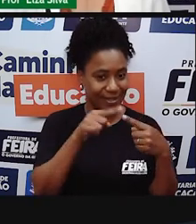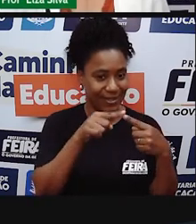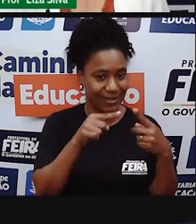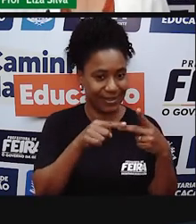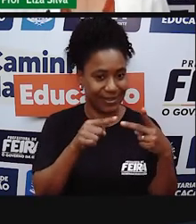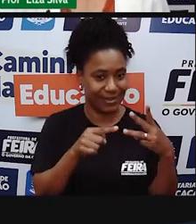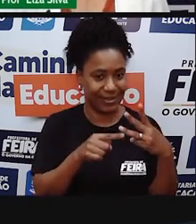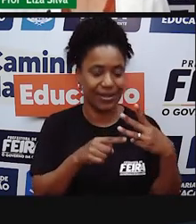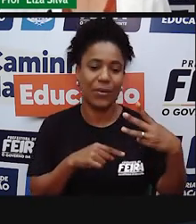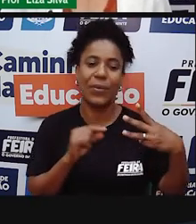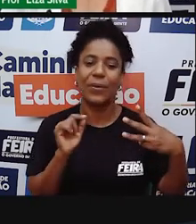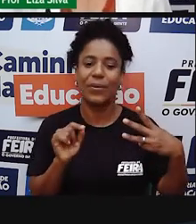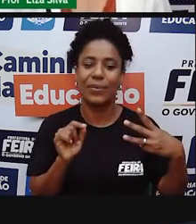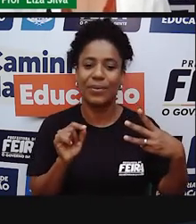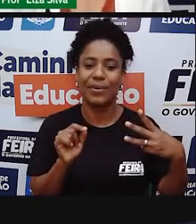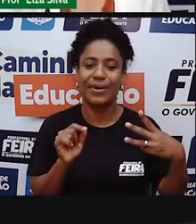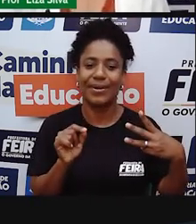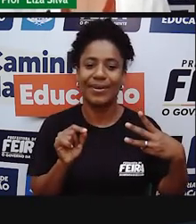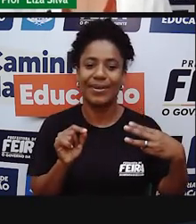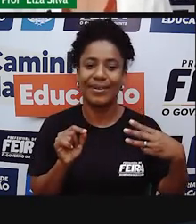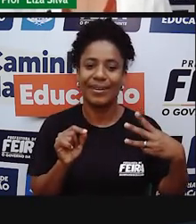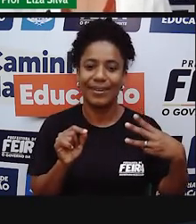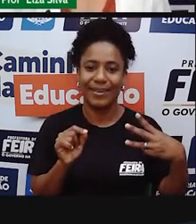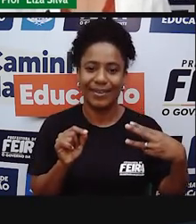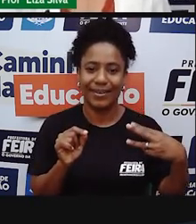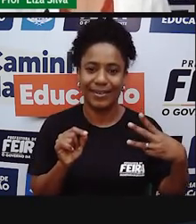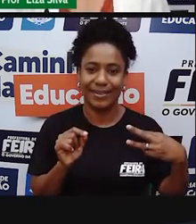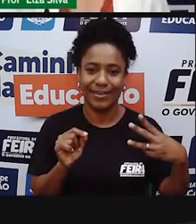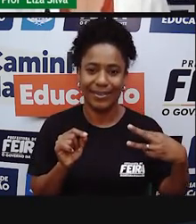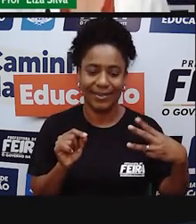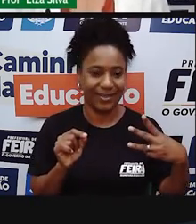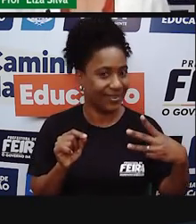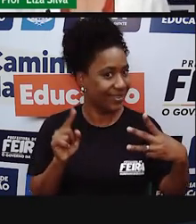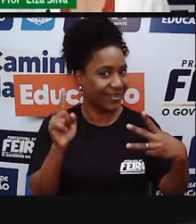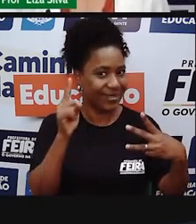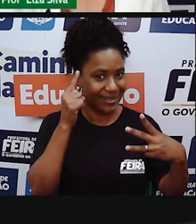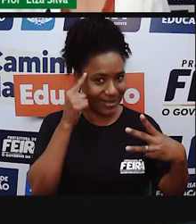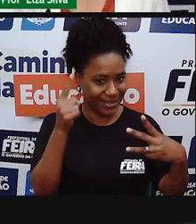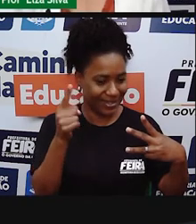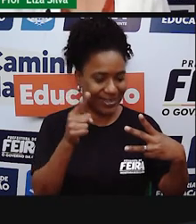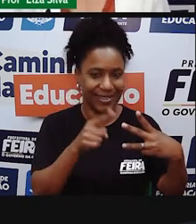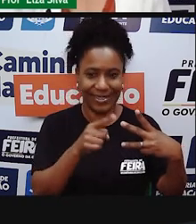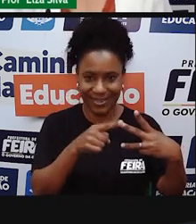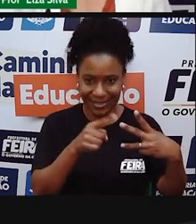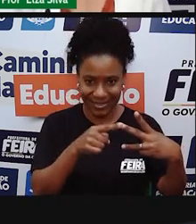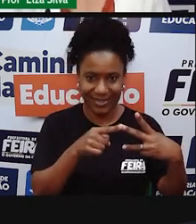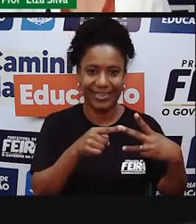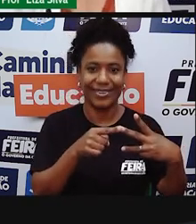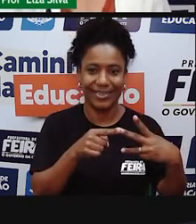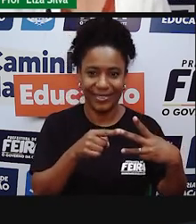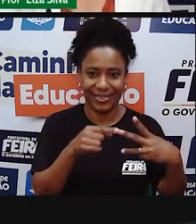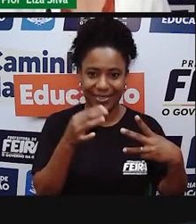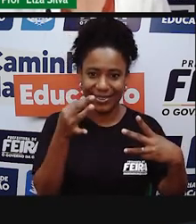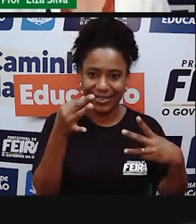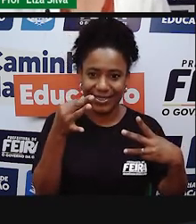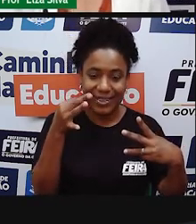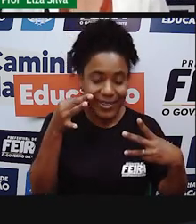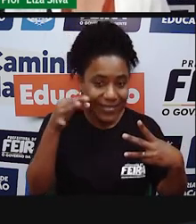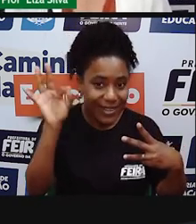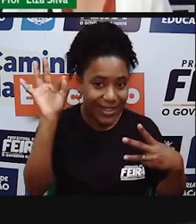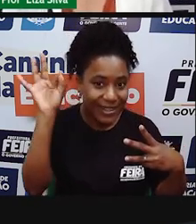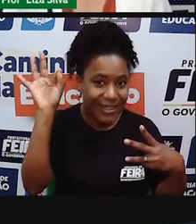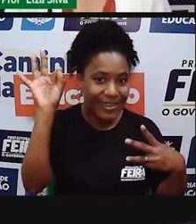and George? So, they are William and Samantha. Ok? Vamos ver se estamos